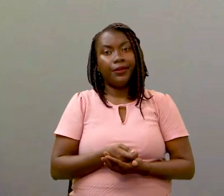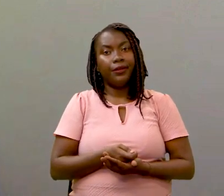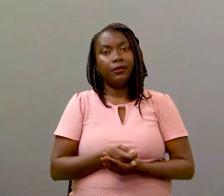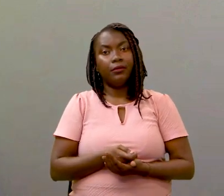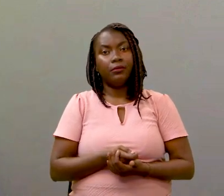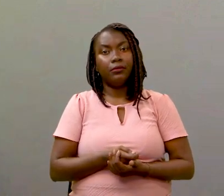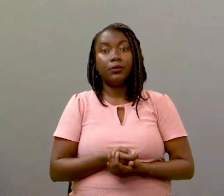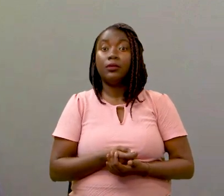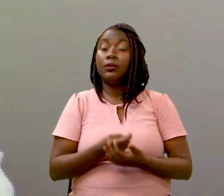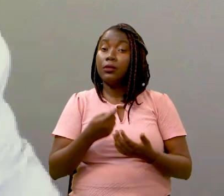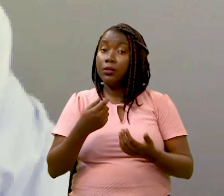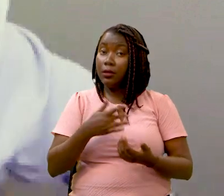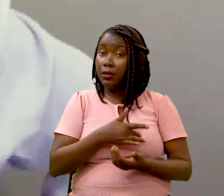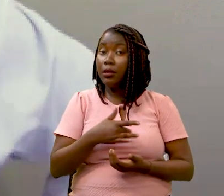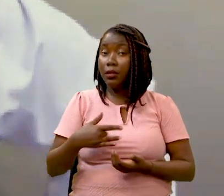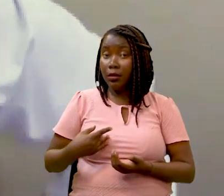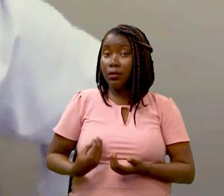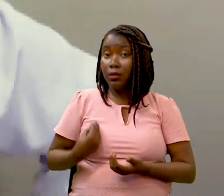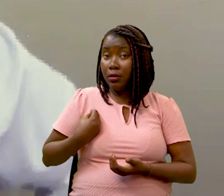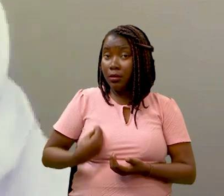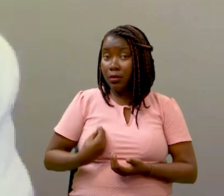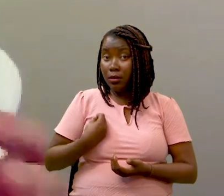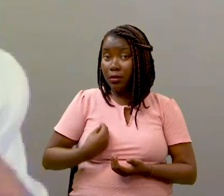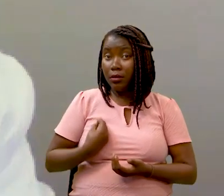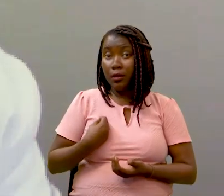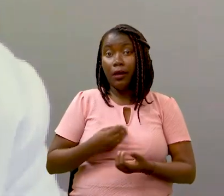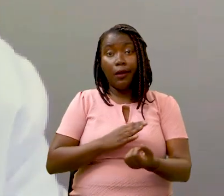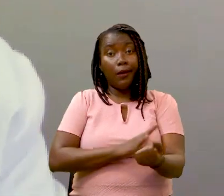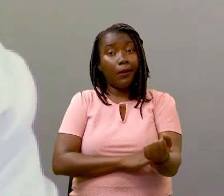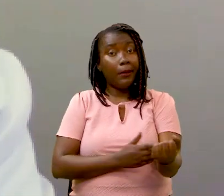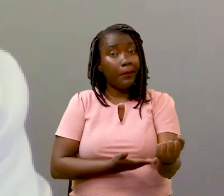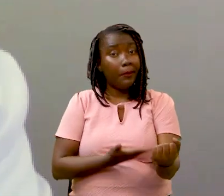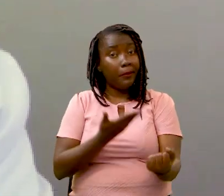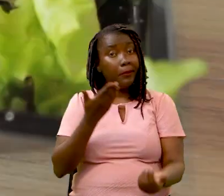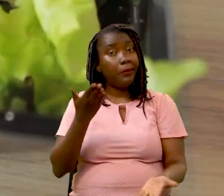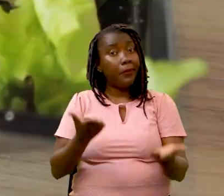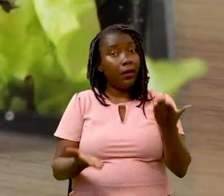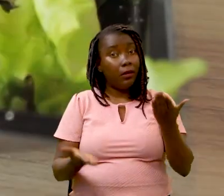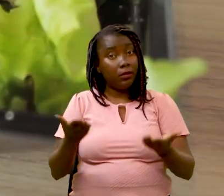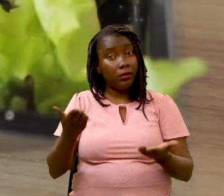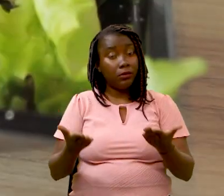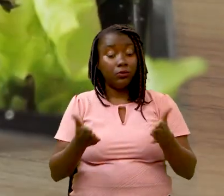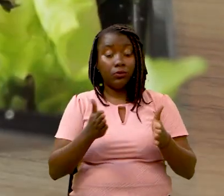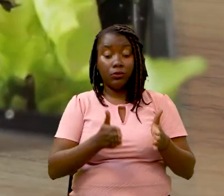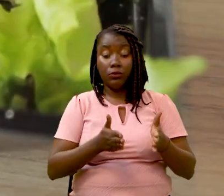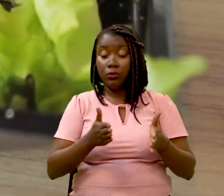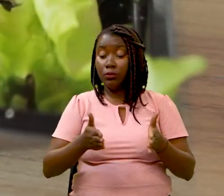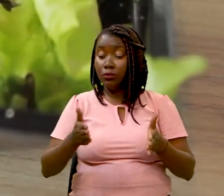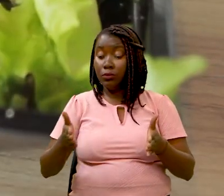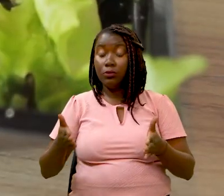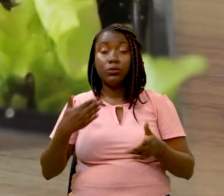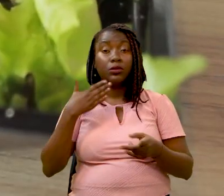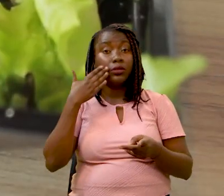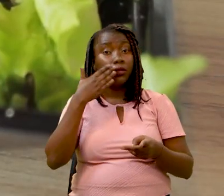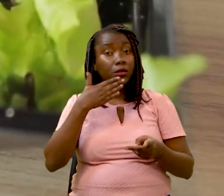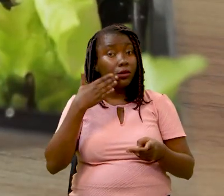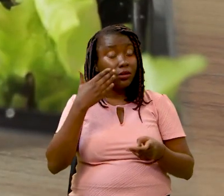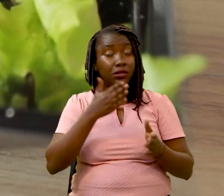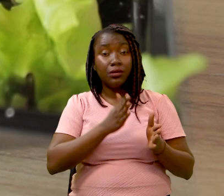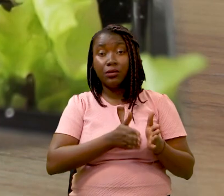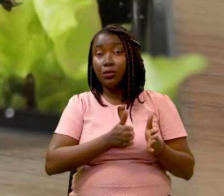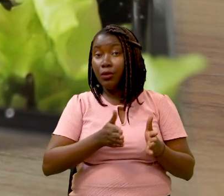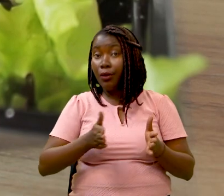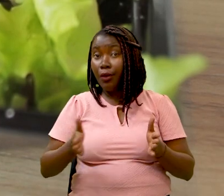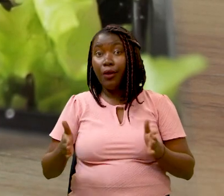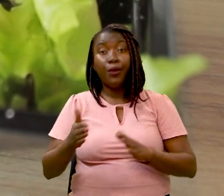padrão bom de vida, ter uma vida saudável. Por exemplo, tem que manter a pressão arterial em ordem, né? A glicemia